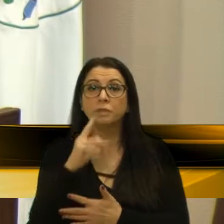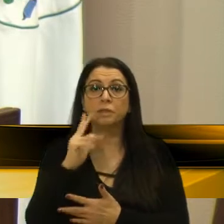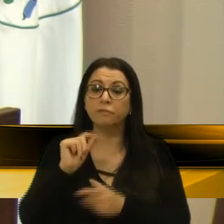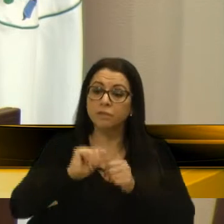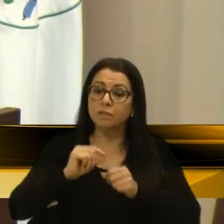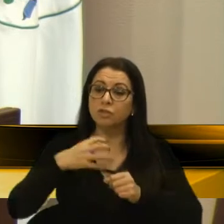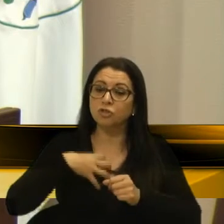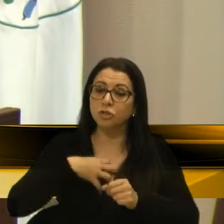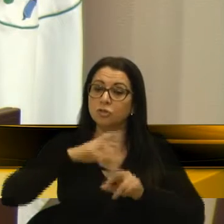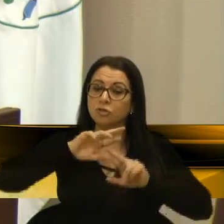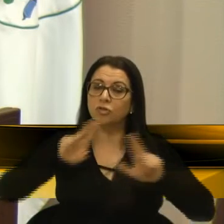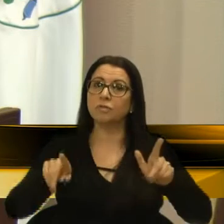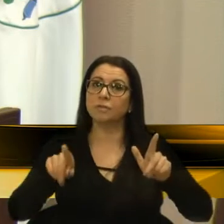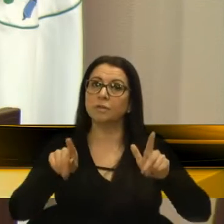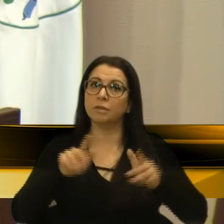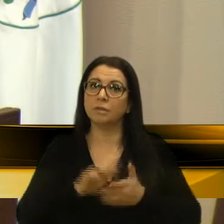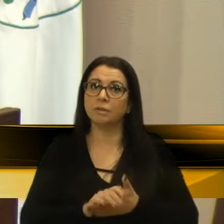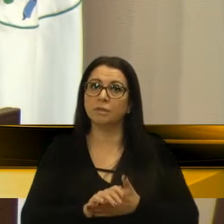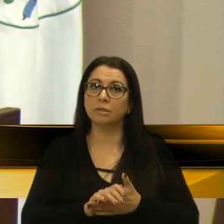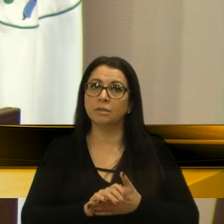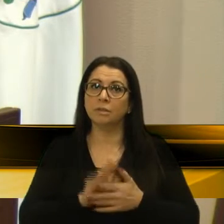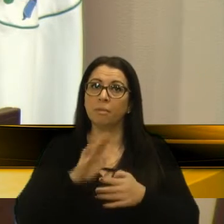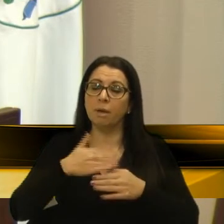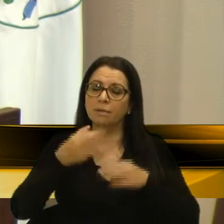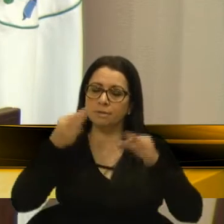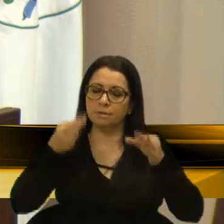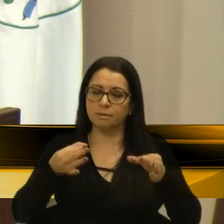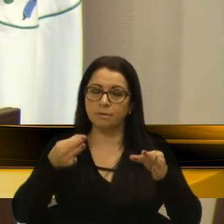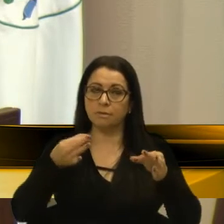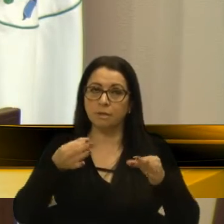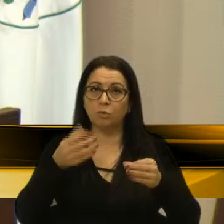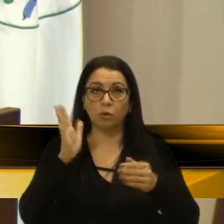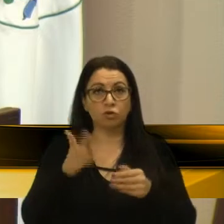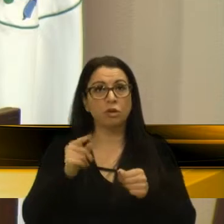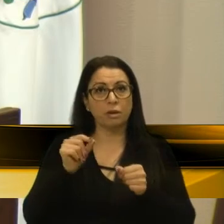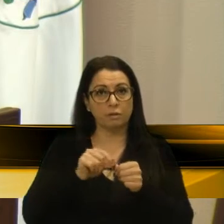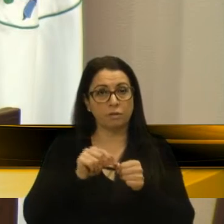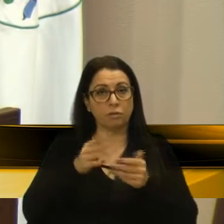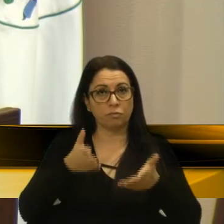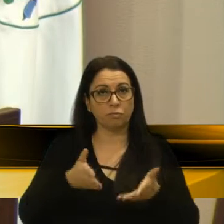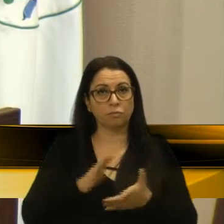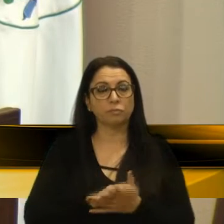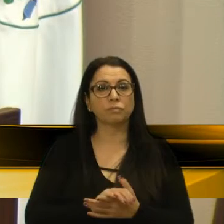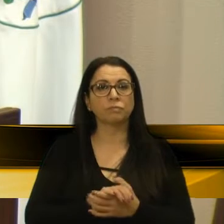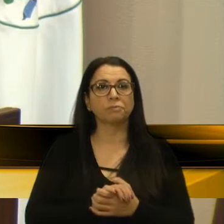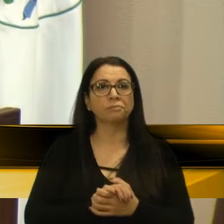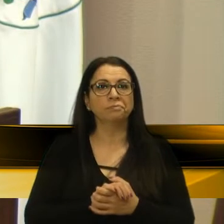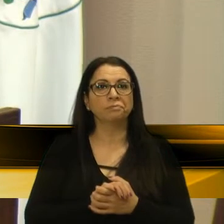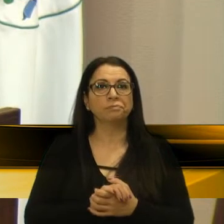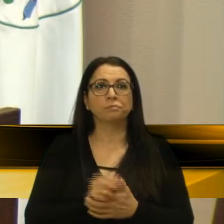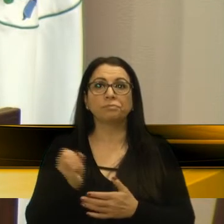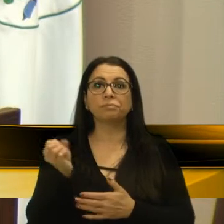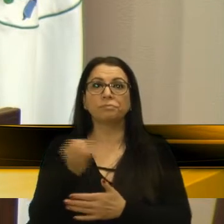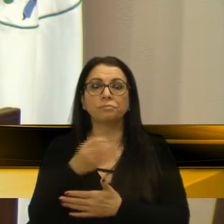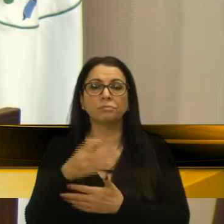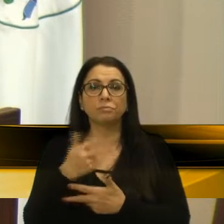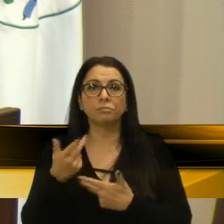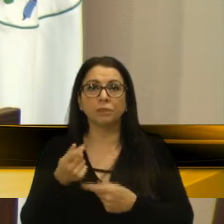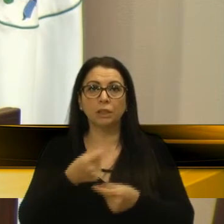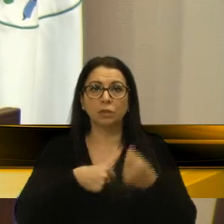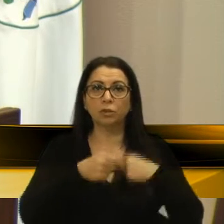forma diferente e mais eficaz o que já é feito hoje. Inovação na